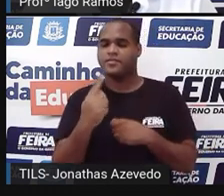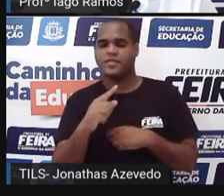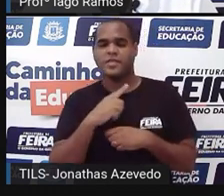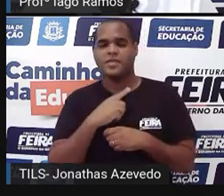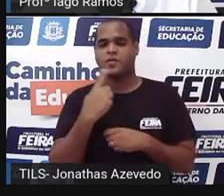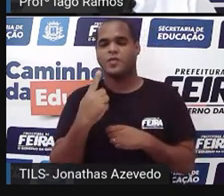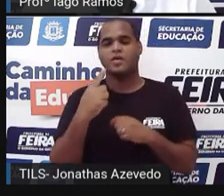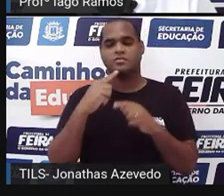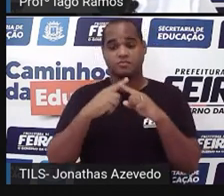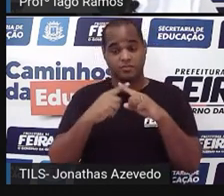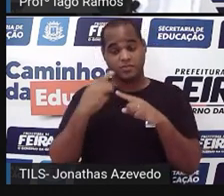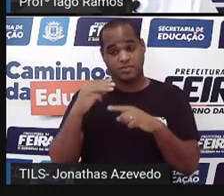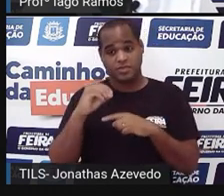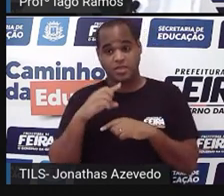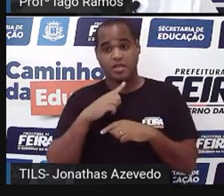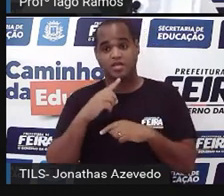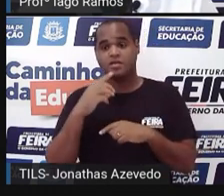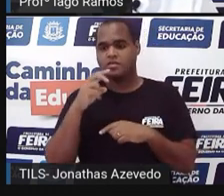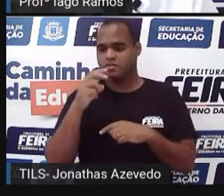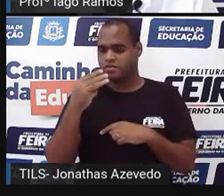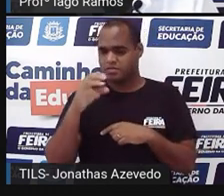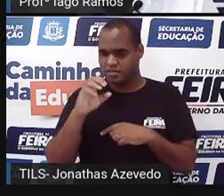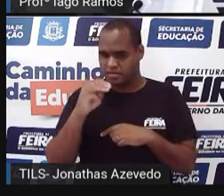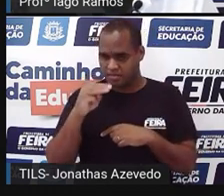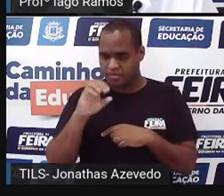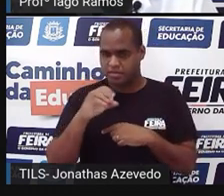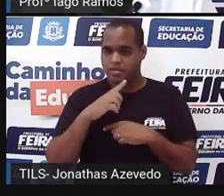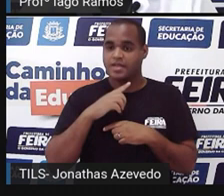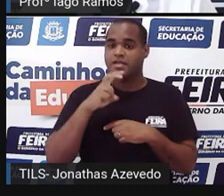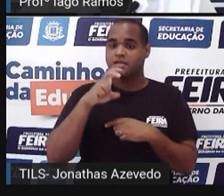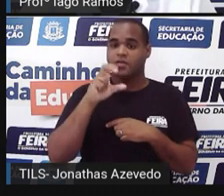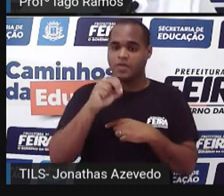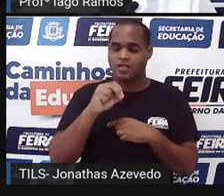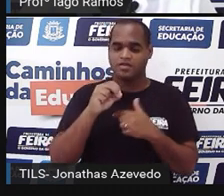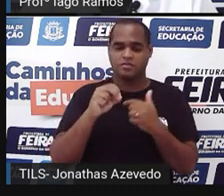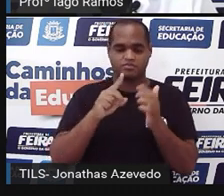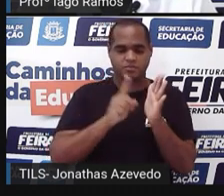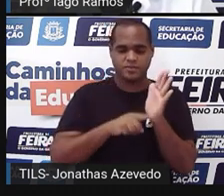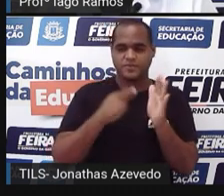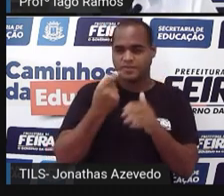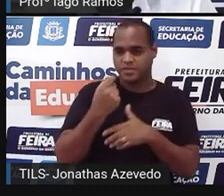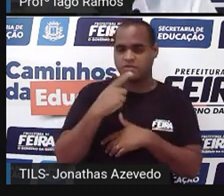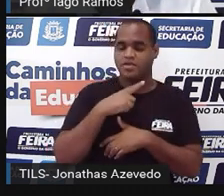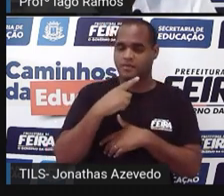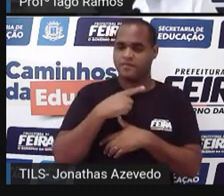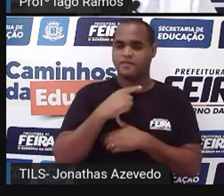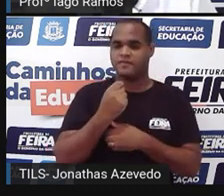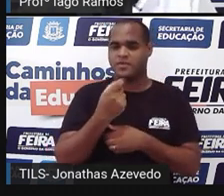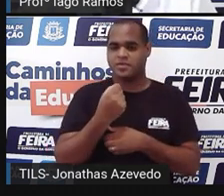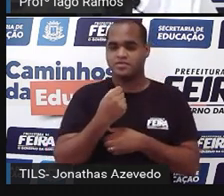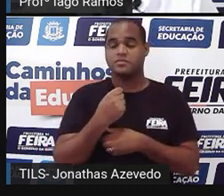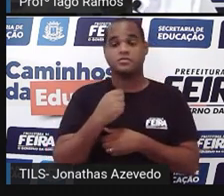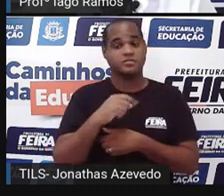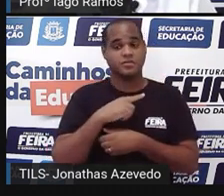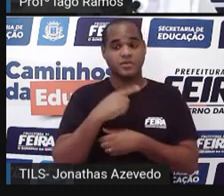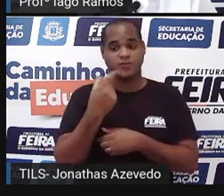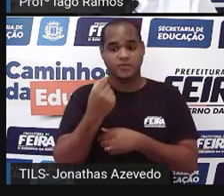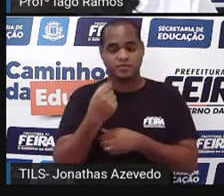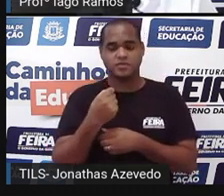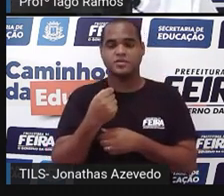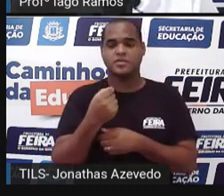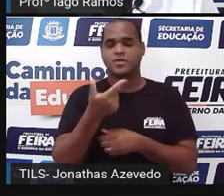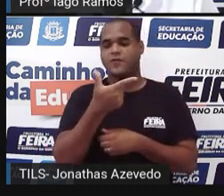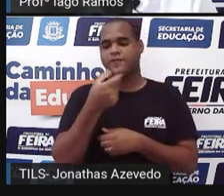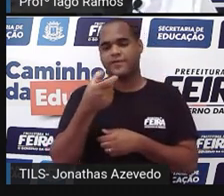30 da 3050 - 30 da 20 só que eu ainda vou continuar dividindo Então coloca 10 naquele 20 viram